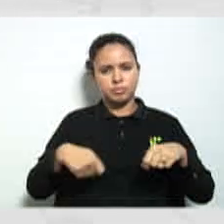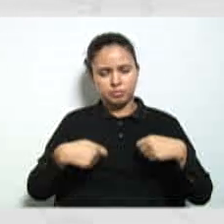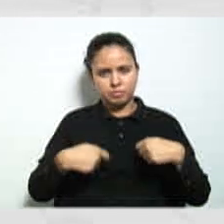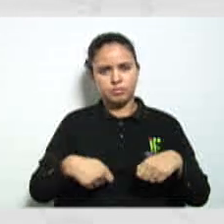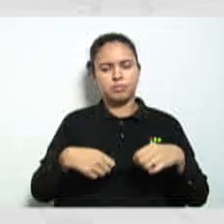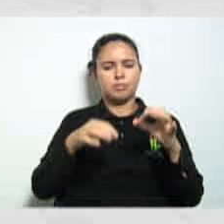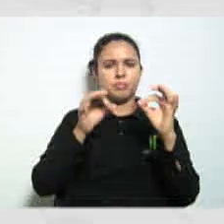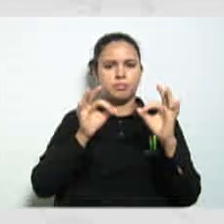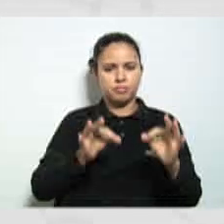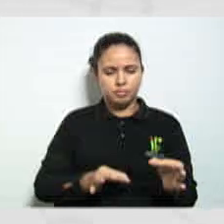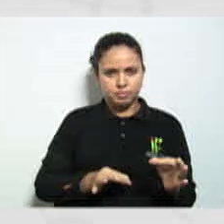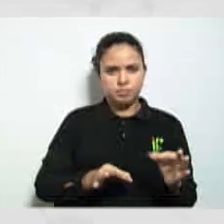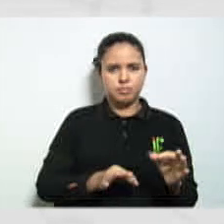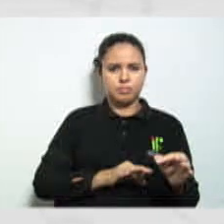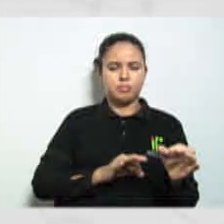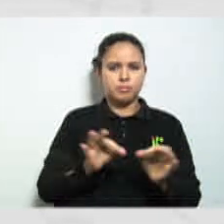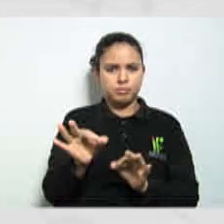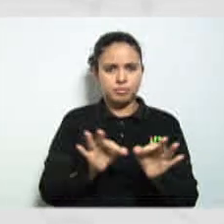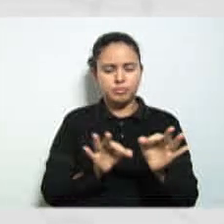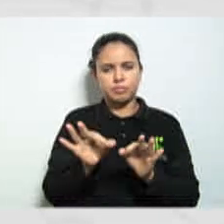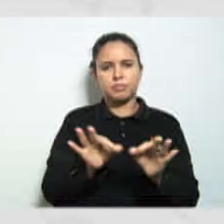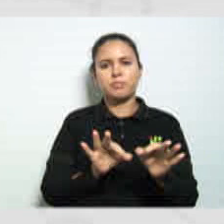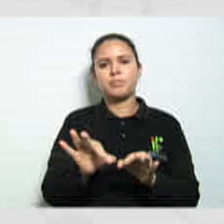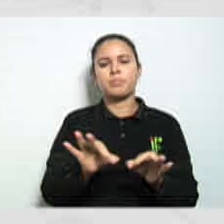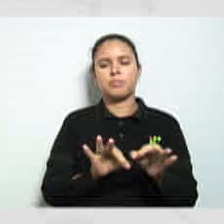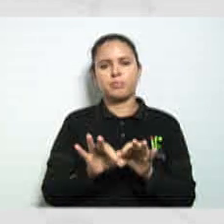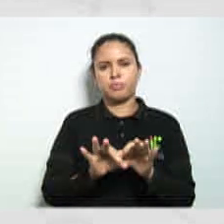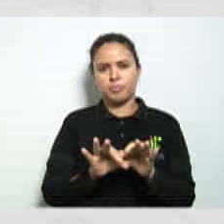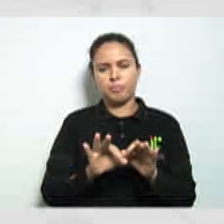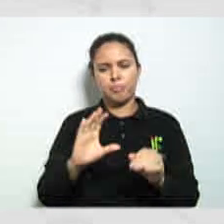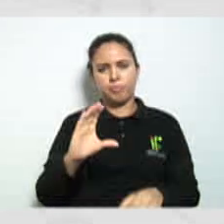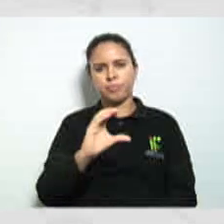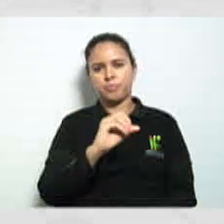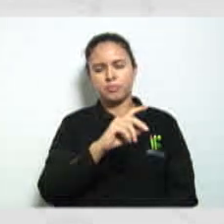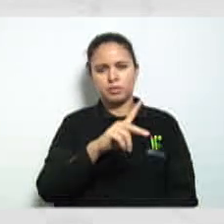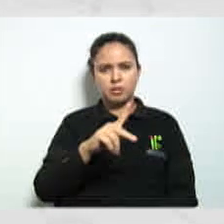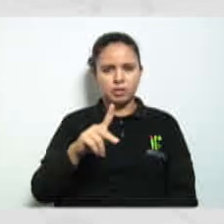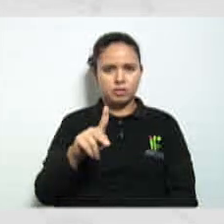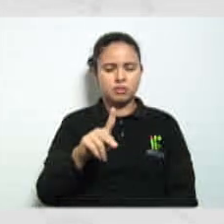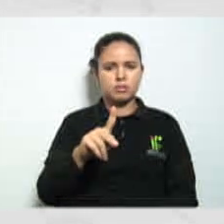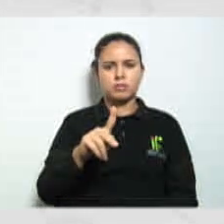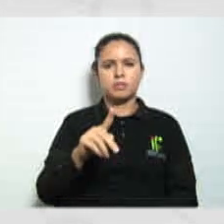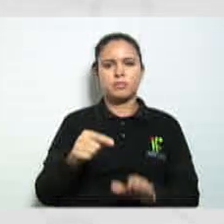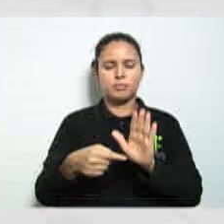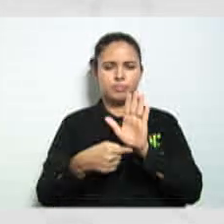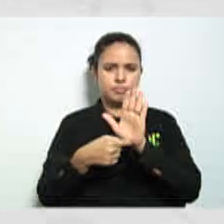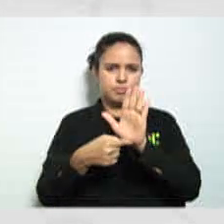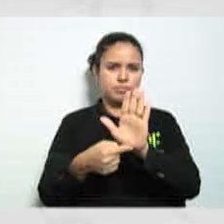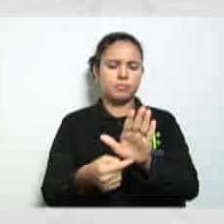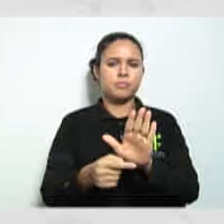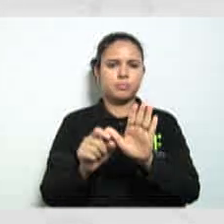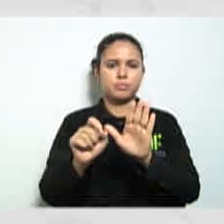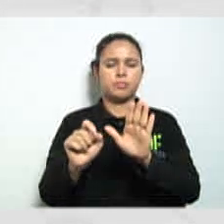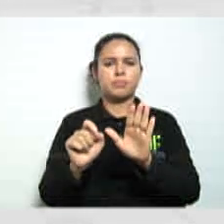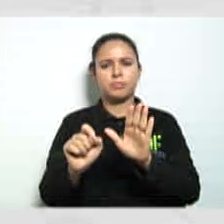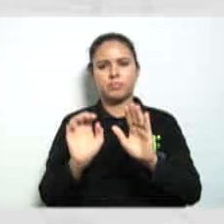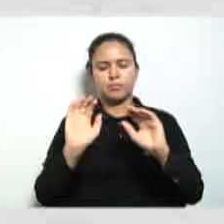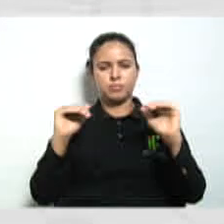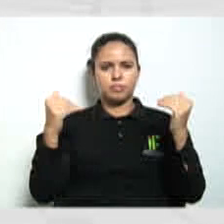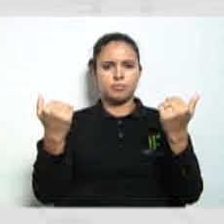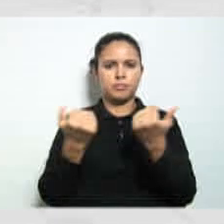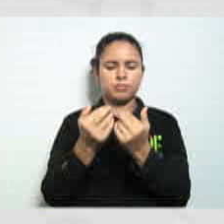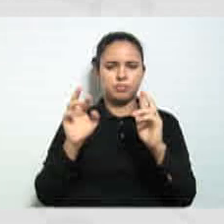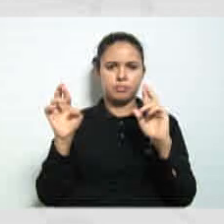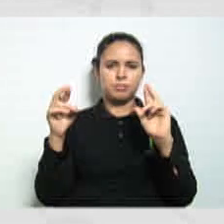ser elaboradas pelas cooperativas e apresentadas em